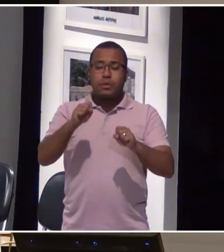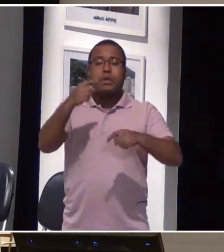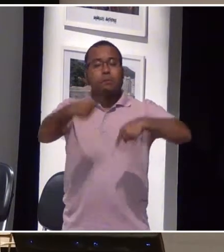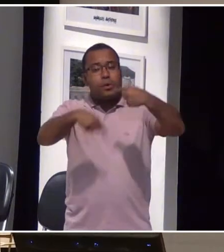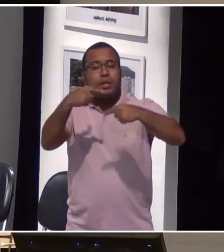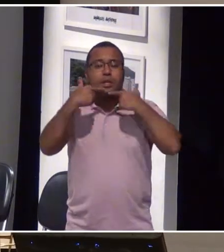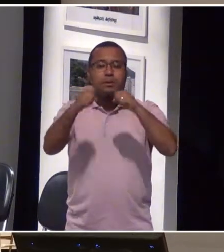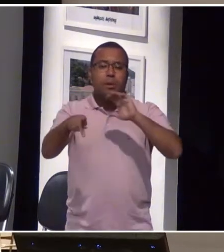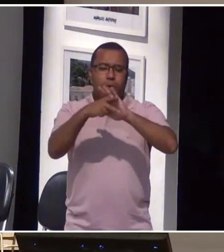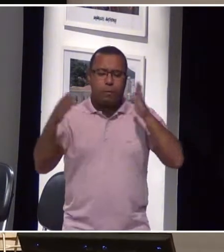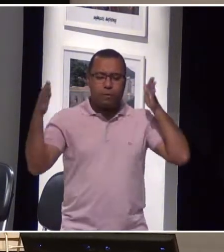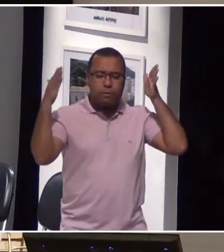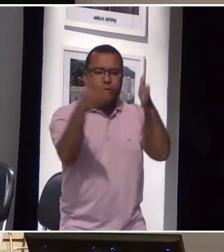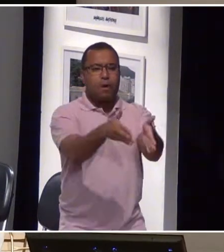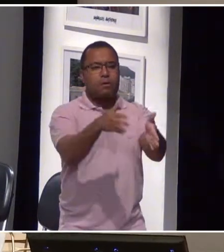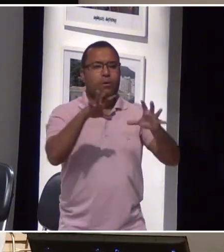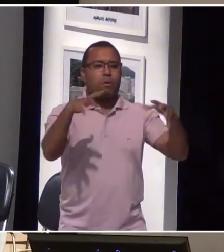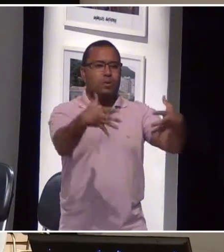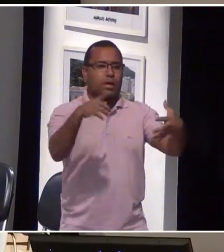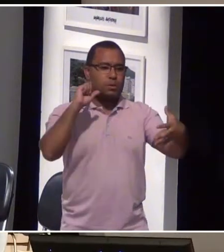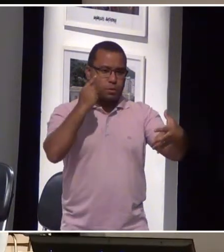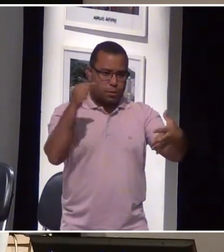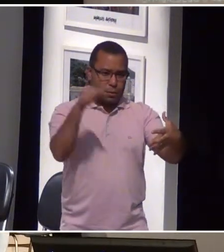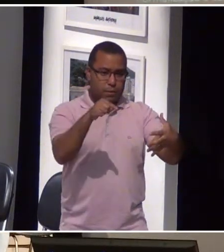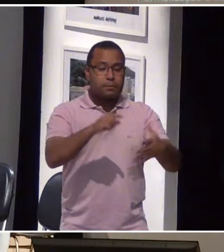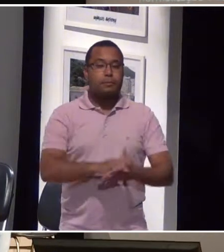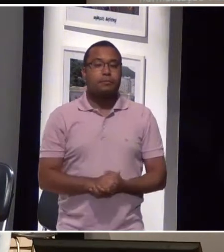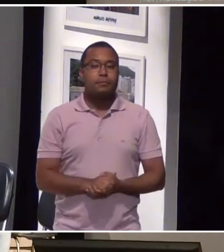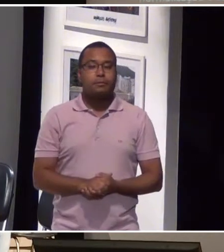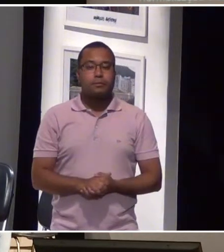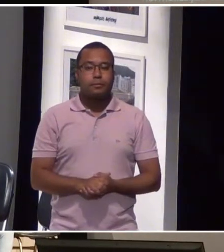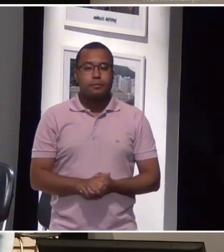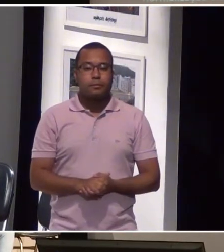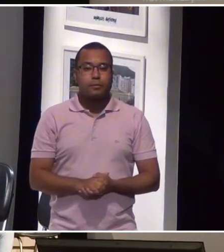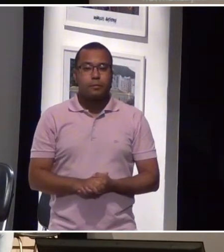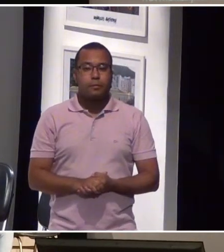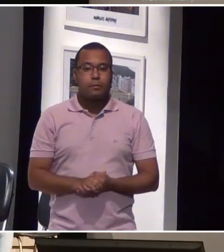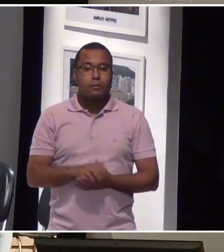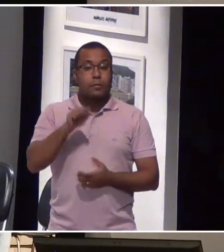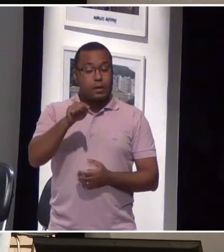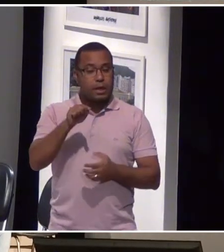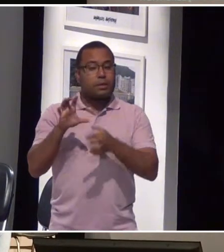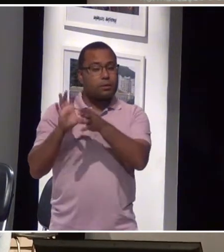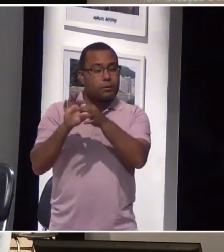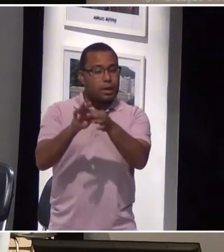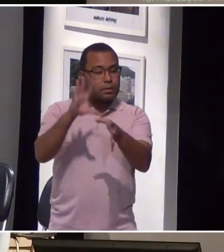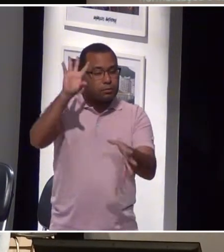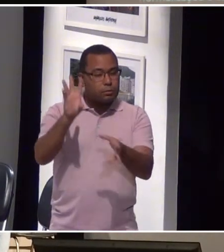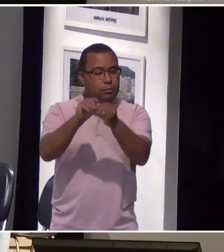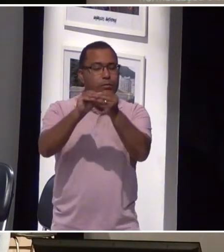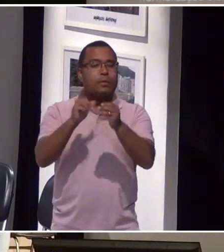mais efetivas para a comunidade surda. Bom, nesse contexto, então, a gente parte de